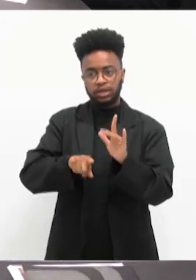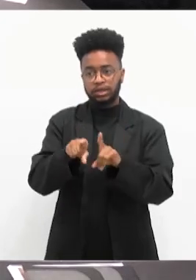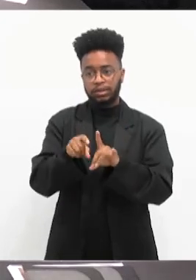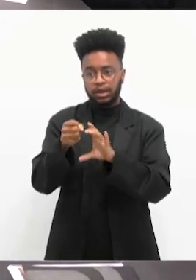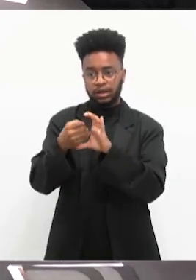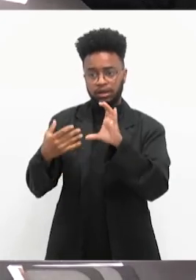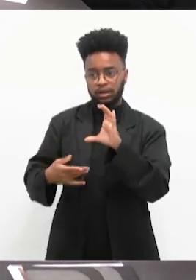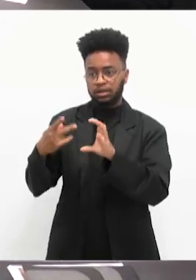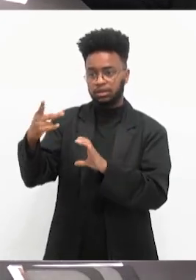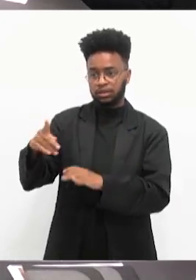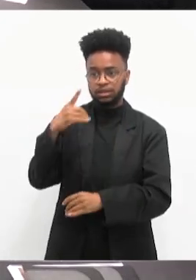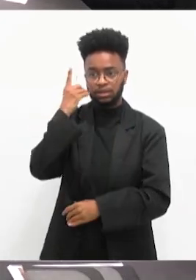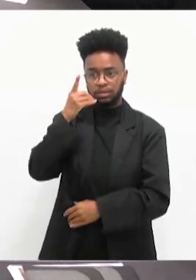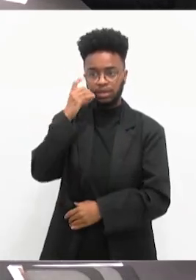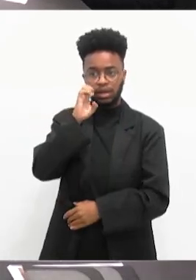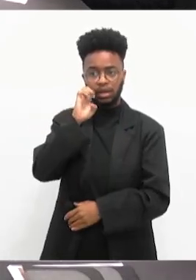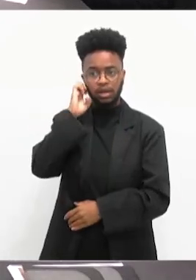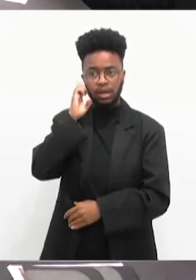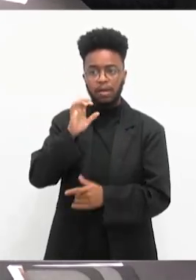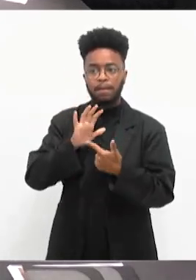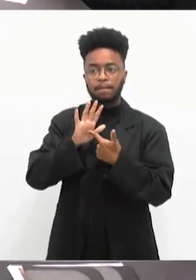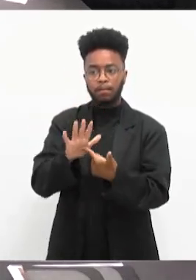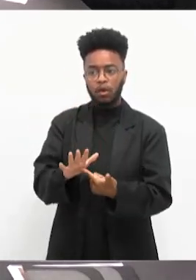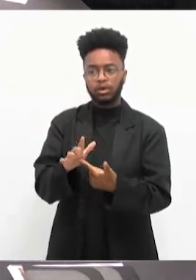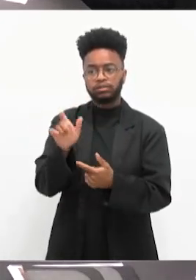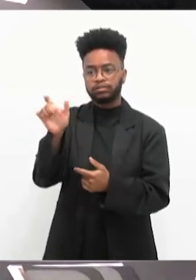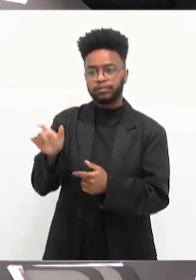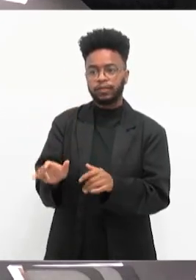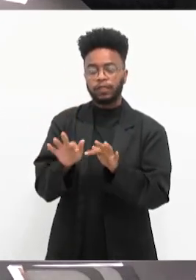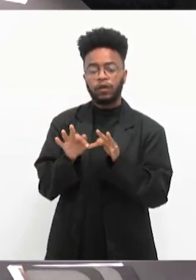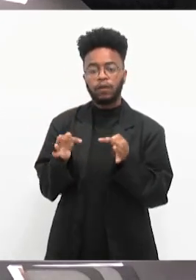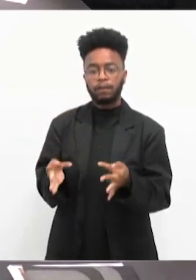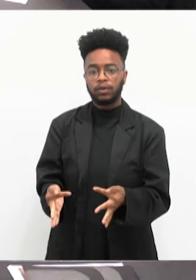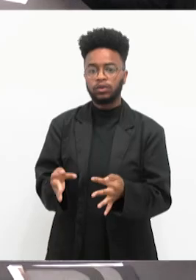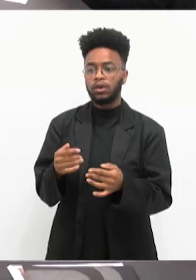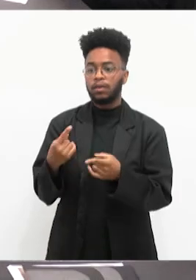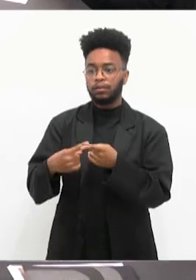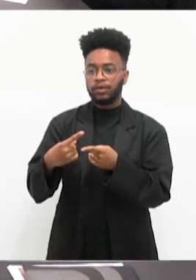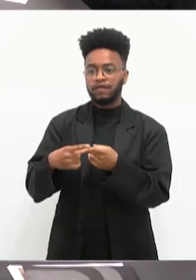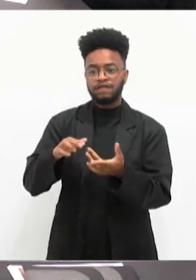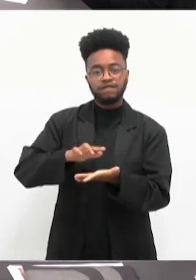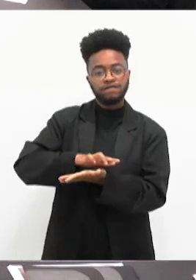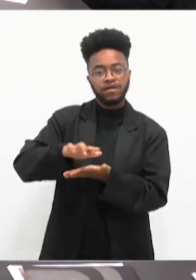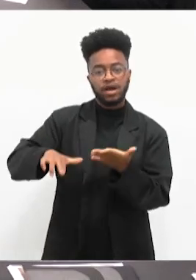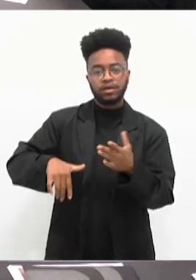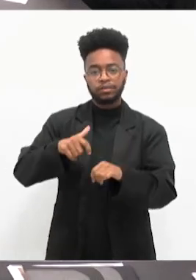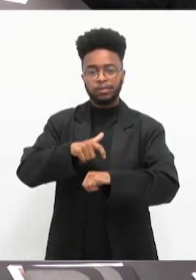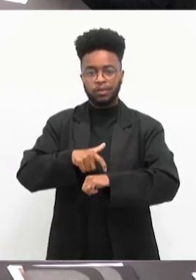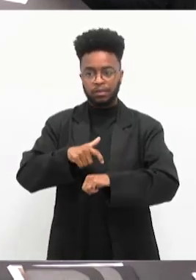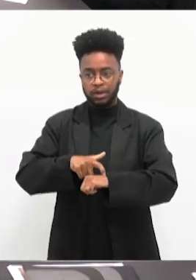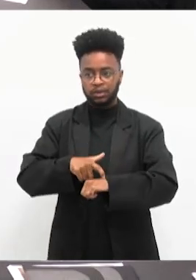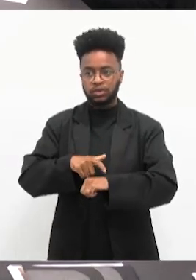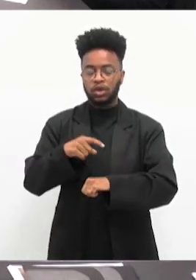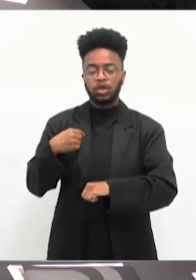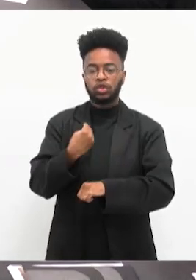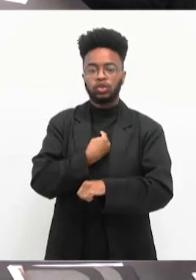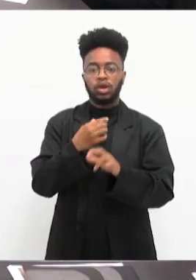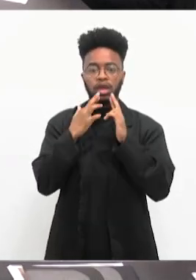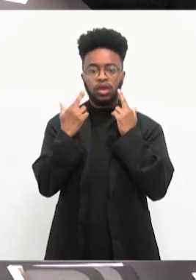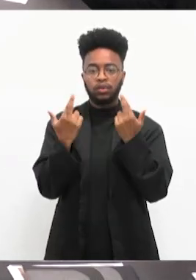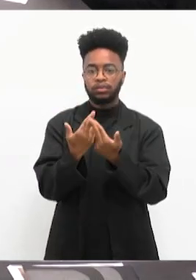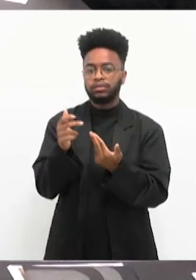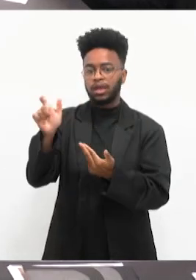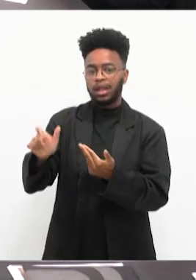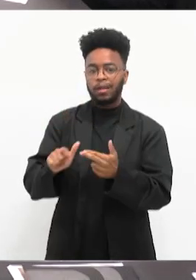da deputada Élica, que demonstra muita humildade, é que diversas vezes durante as sessões nossas ela muda